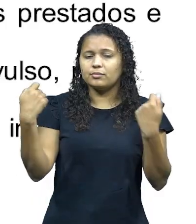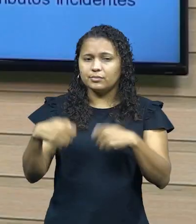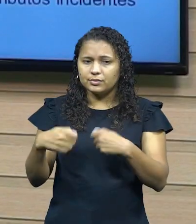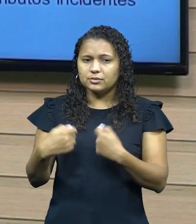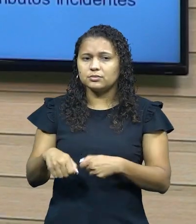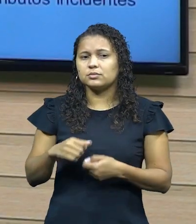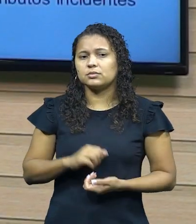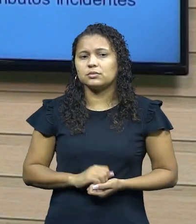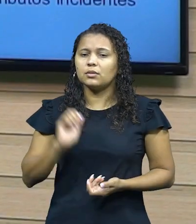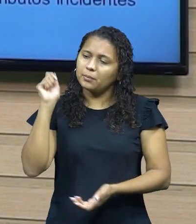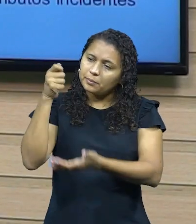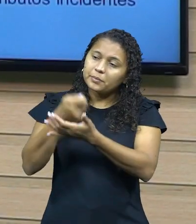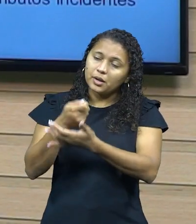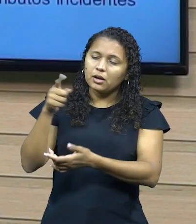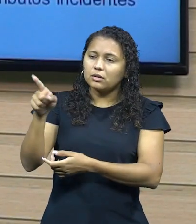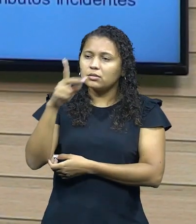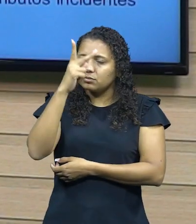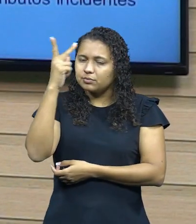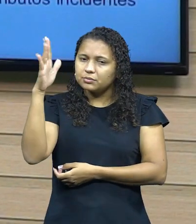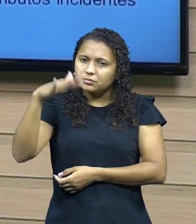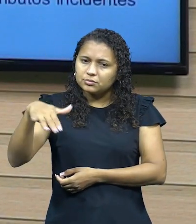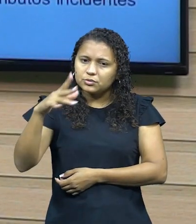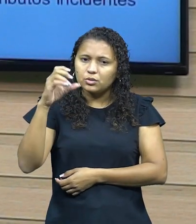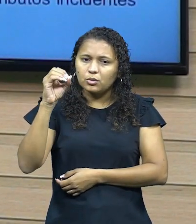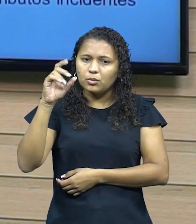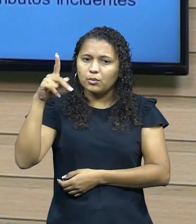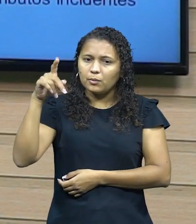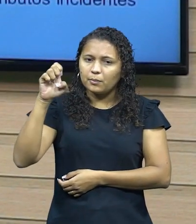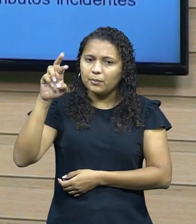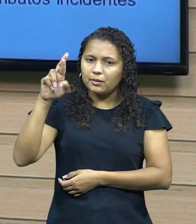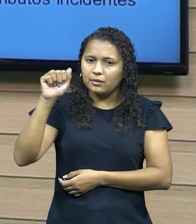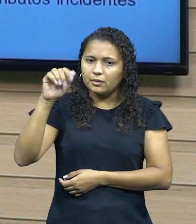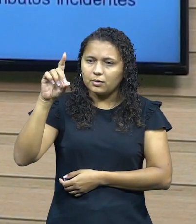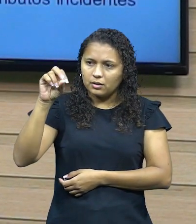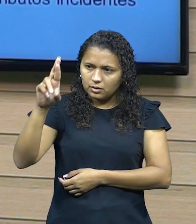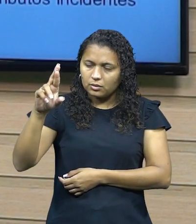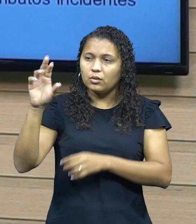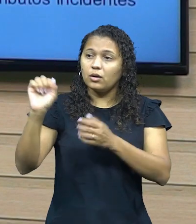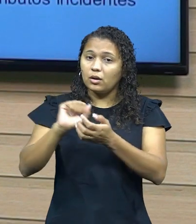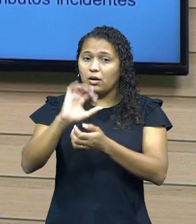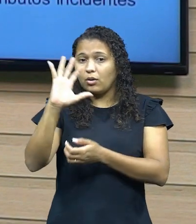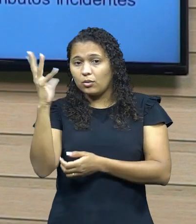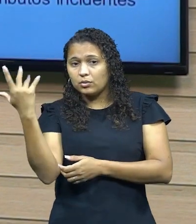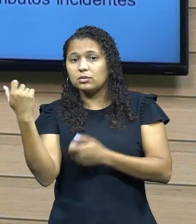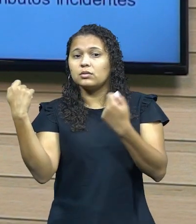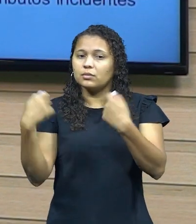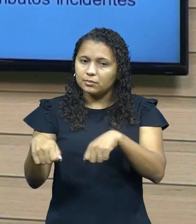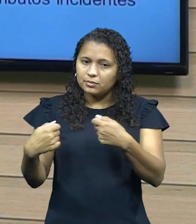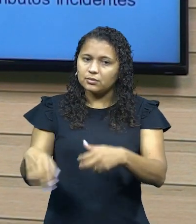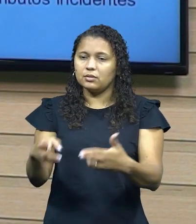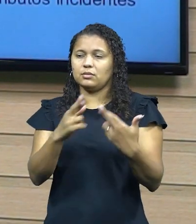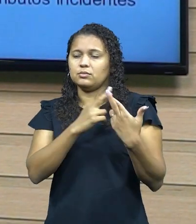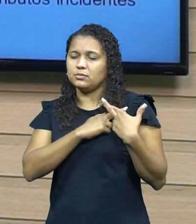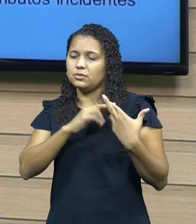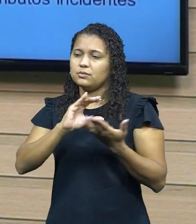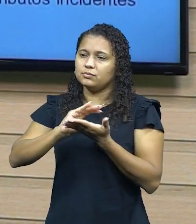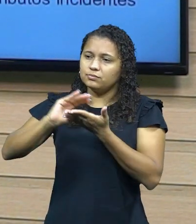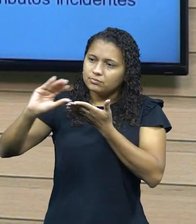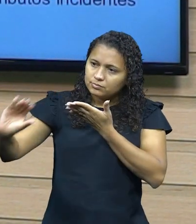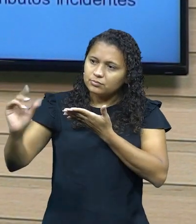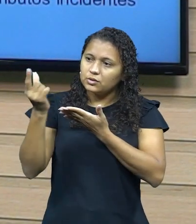Então, ele faz o pagamento àquele operador portuário, porque ele executou a atividade, então ele é responsável por estar